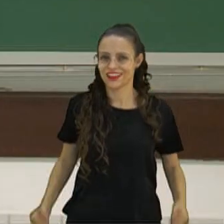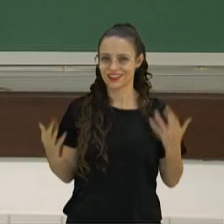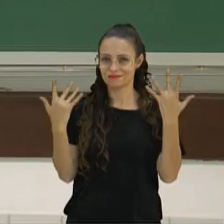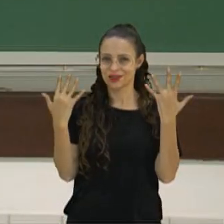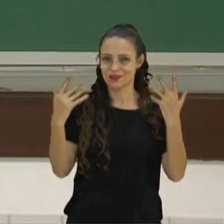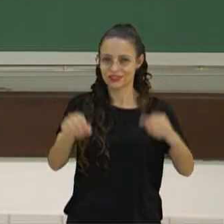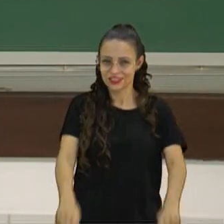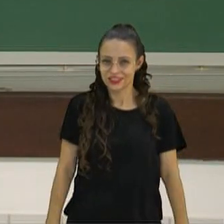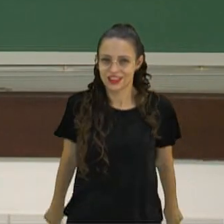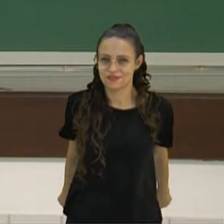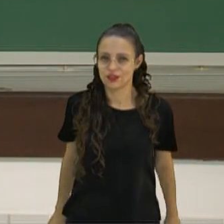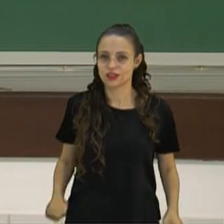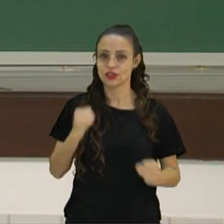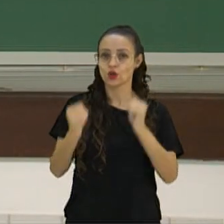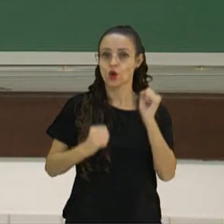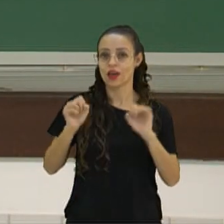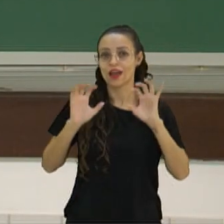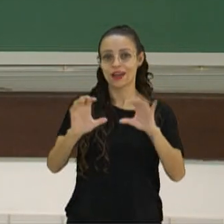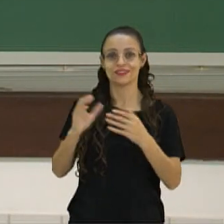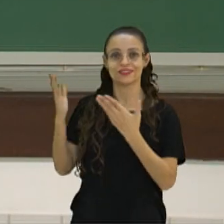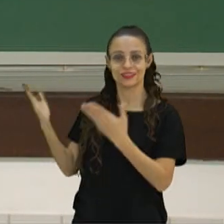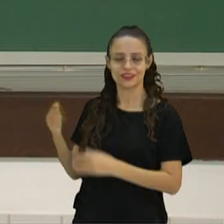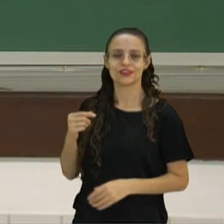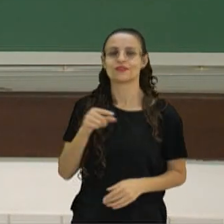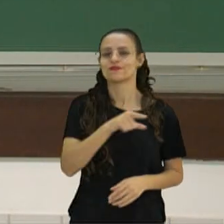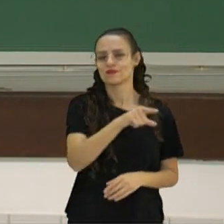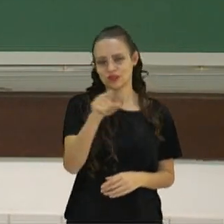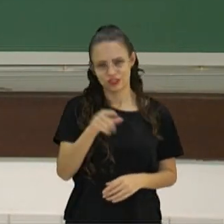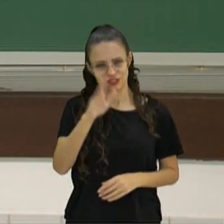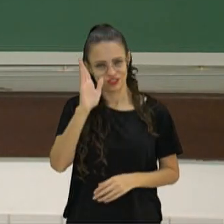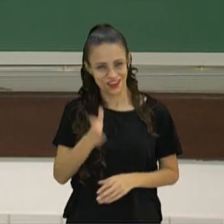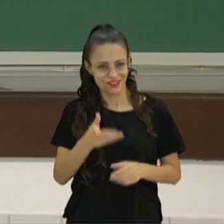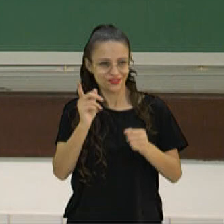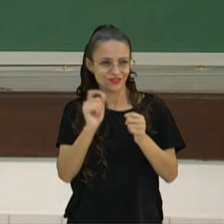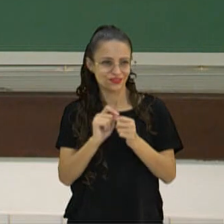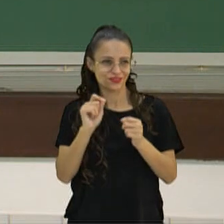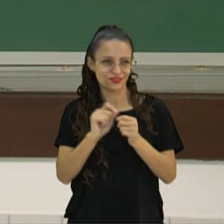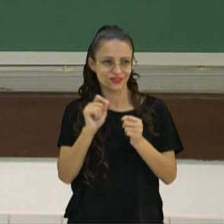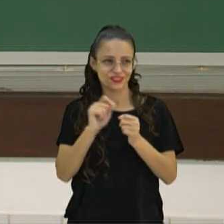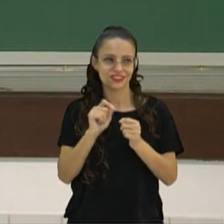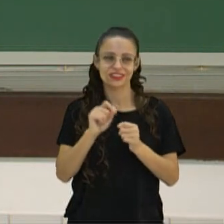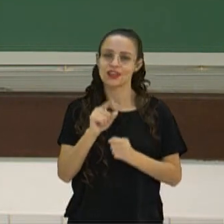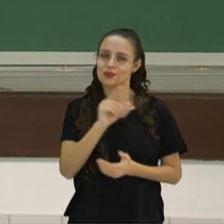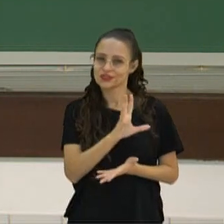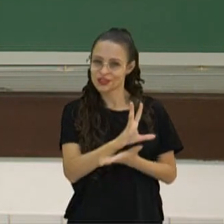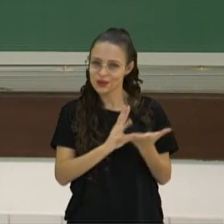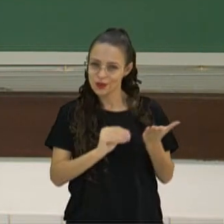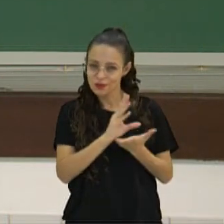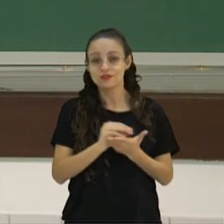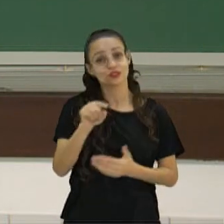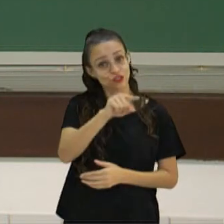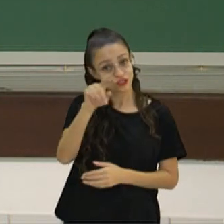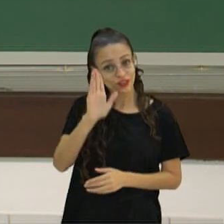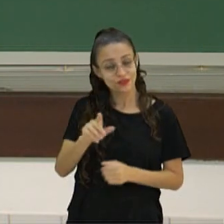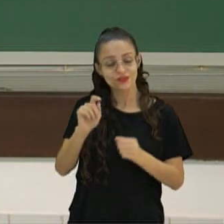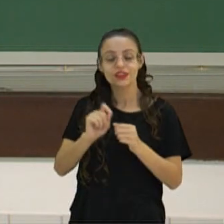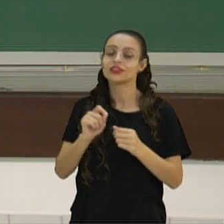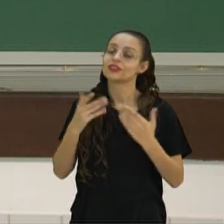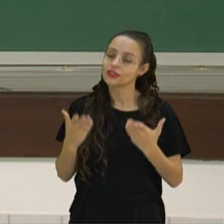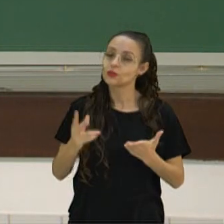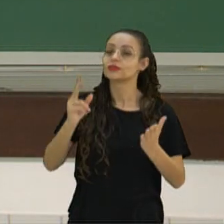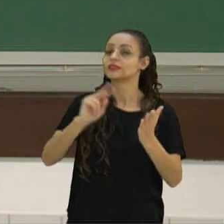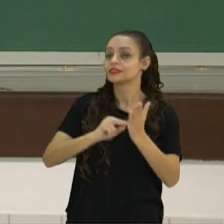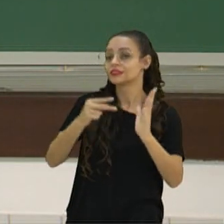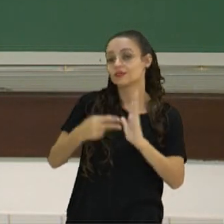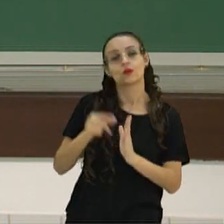e correr desta maneira, né? Então, muitos já realizaram essa situação, né? Se você realizou uma